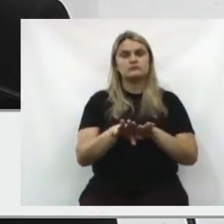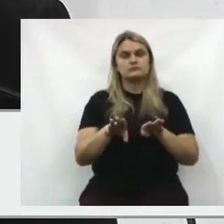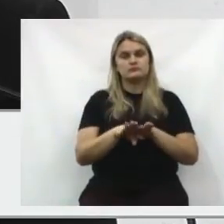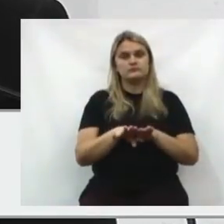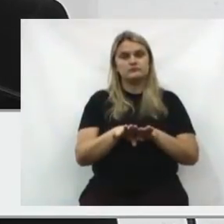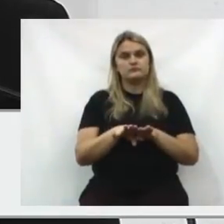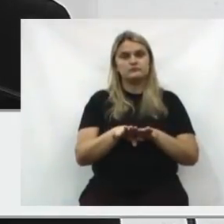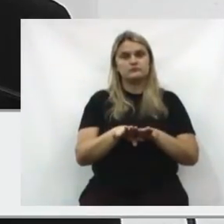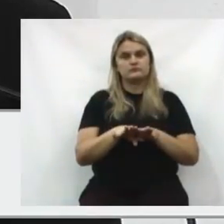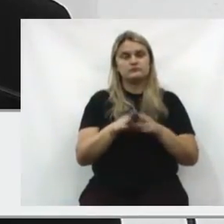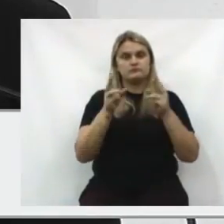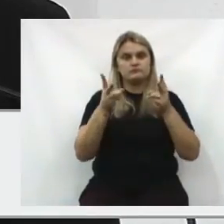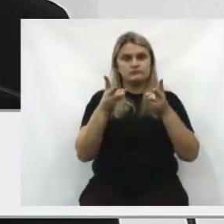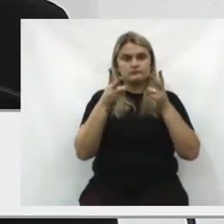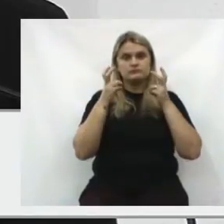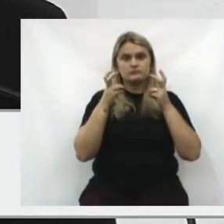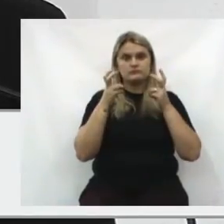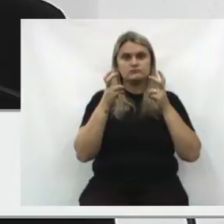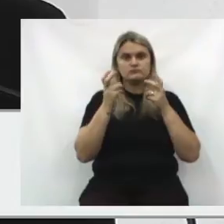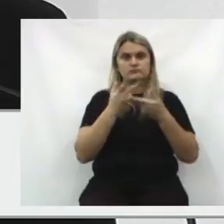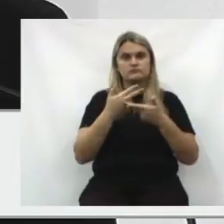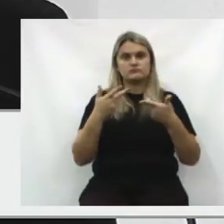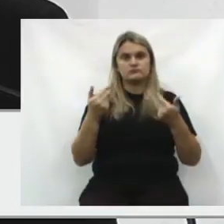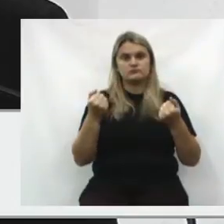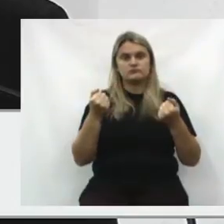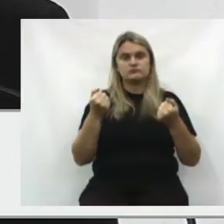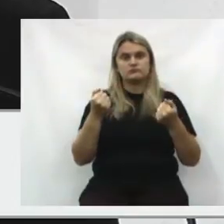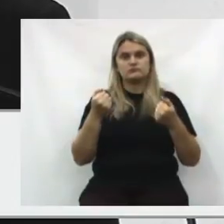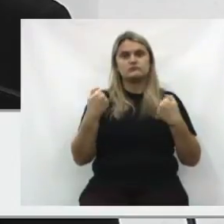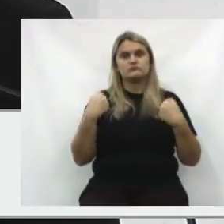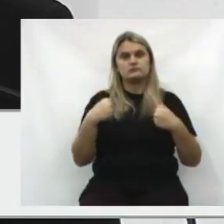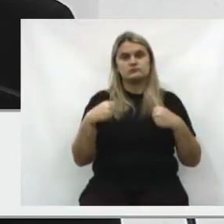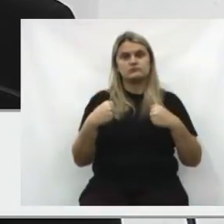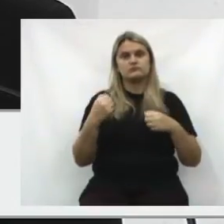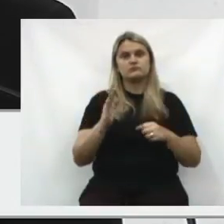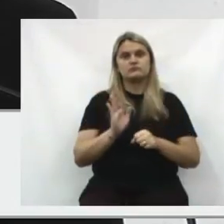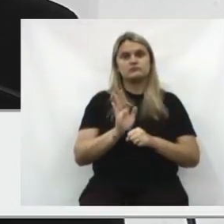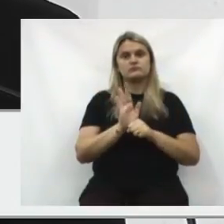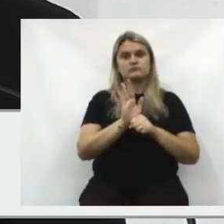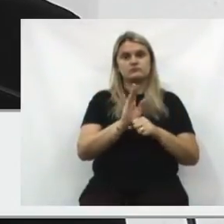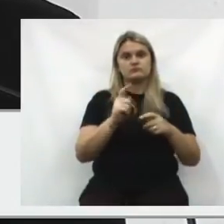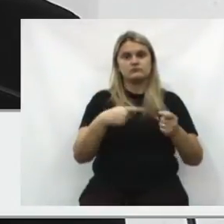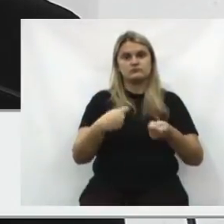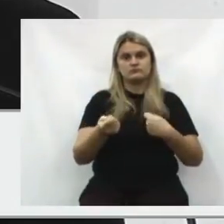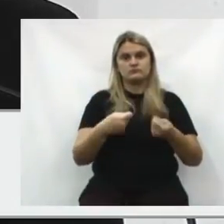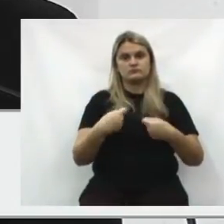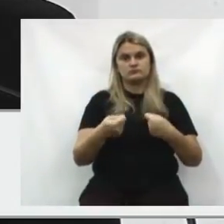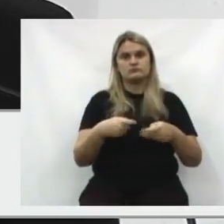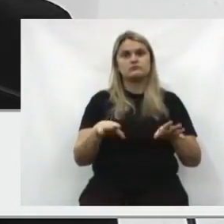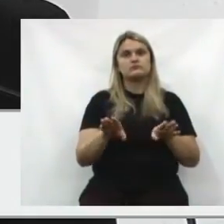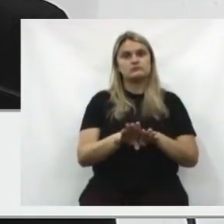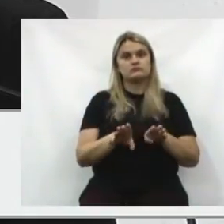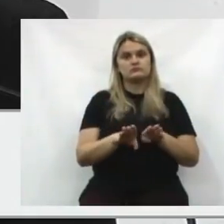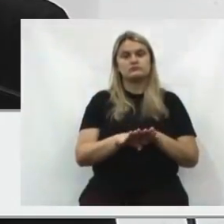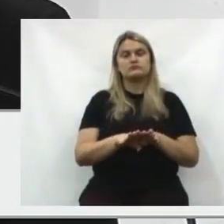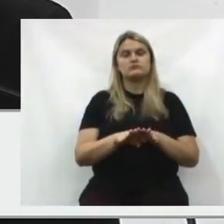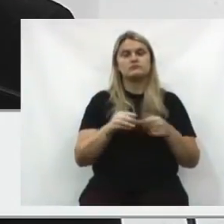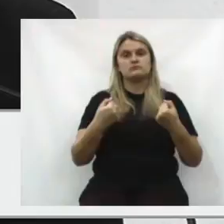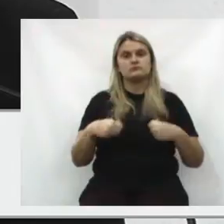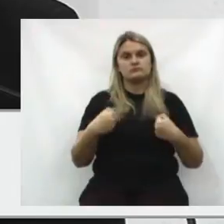recepcionista. E também, por análise, um auxiliar técnico